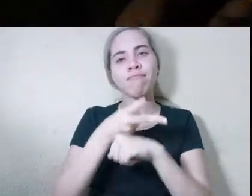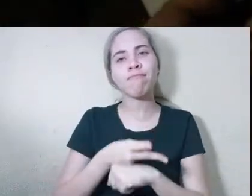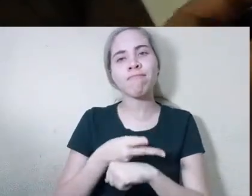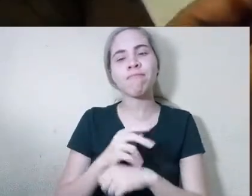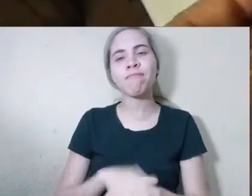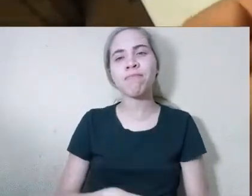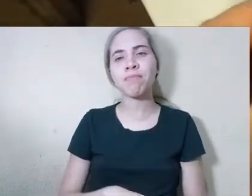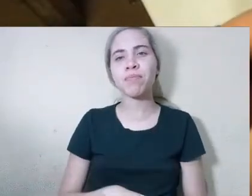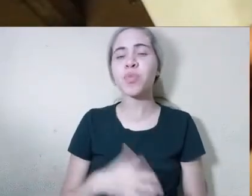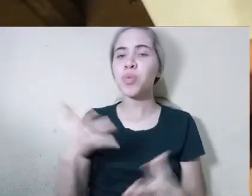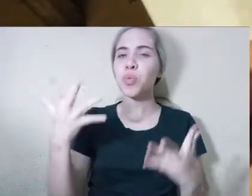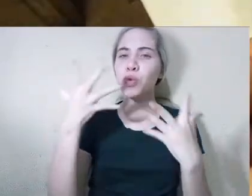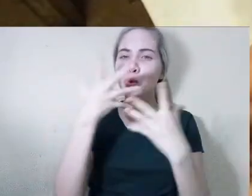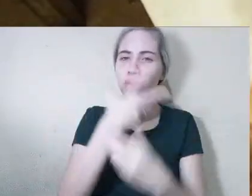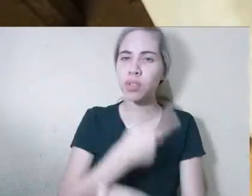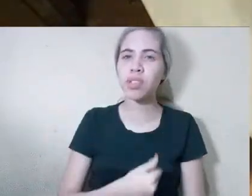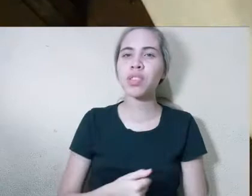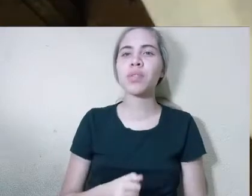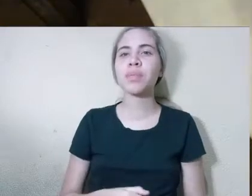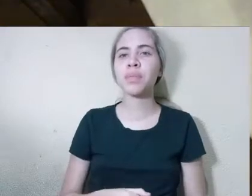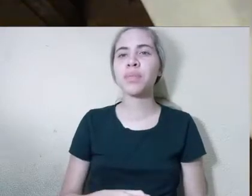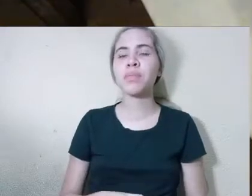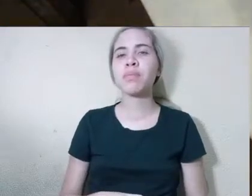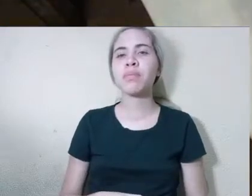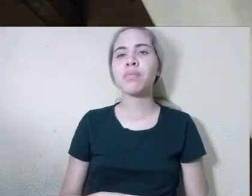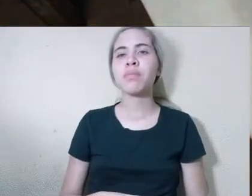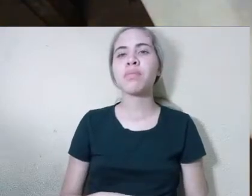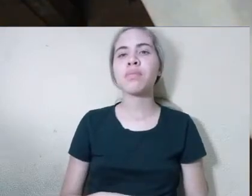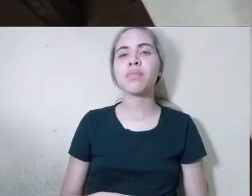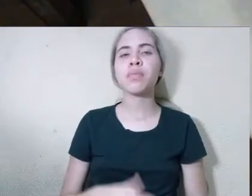Tá? Muito bonito e muito